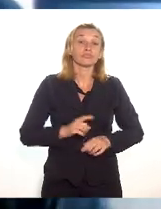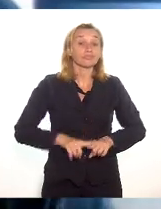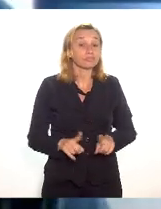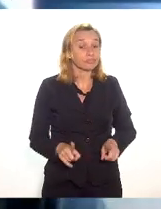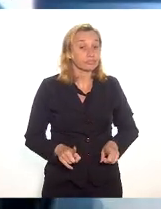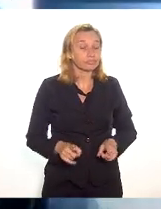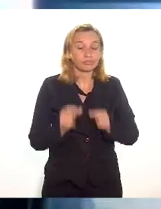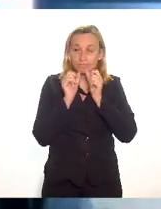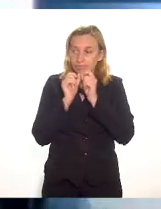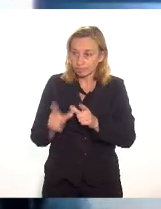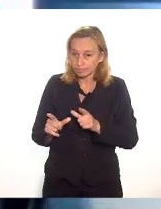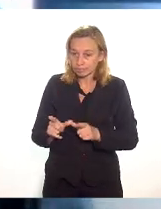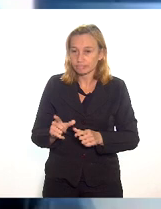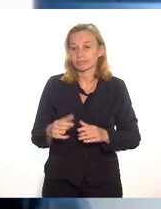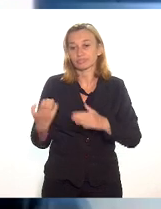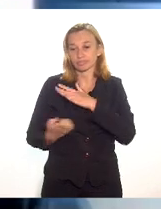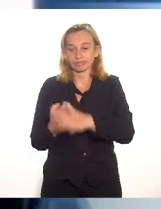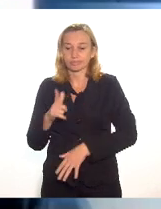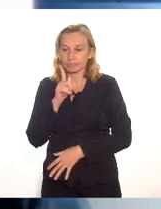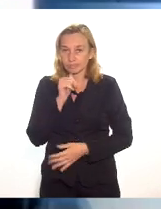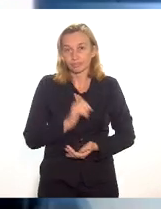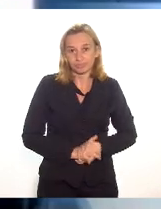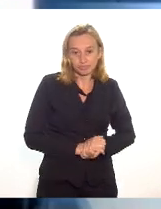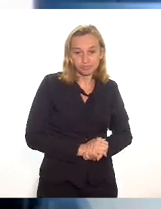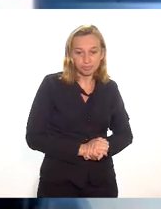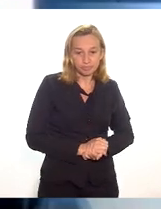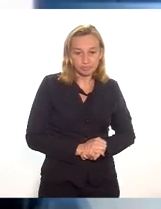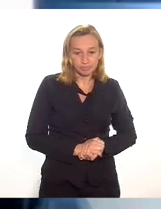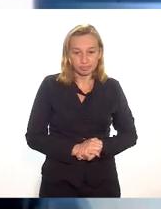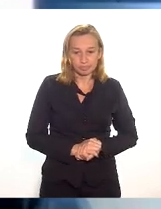fui um crítico da SEDAI. Eu